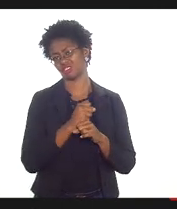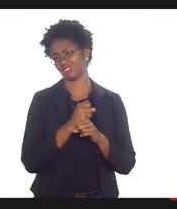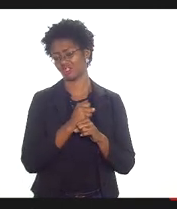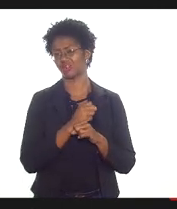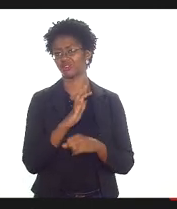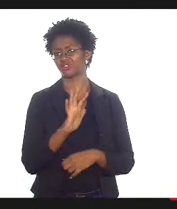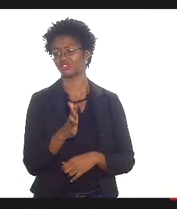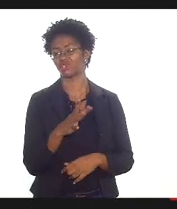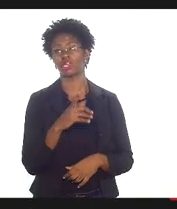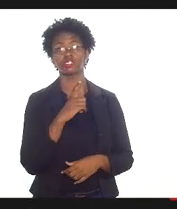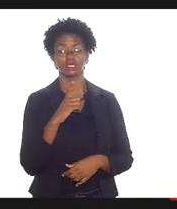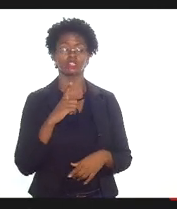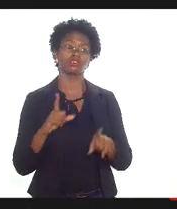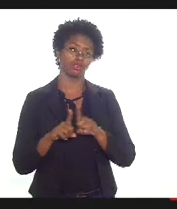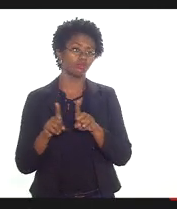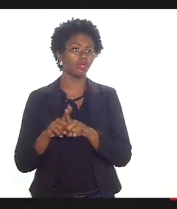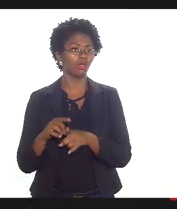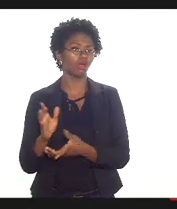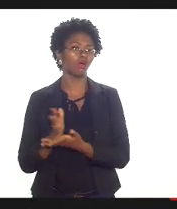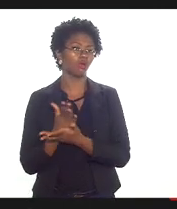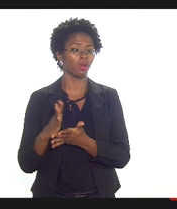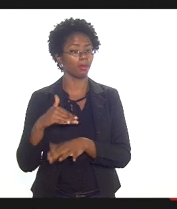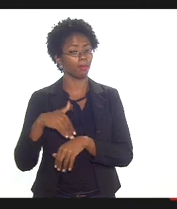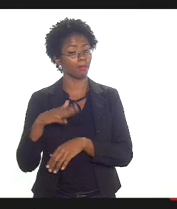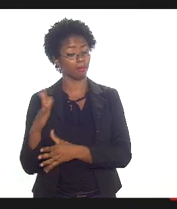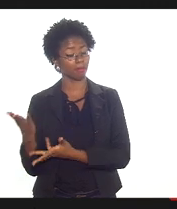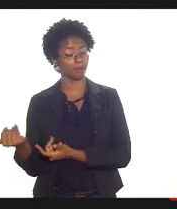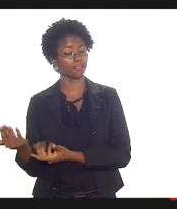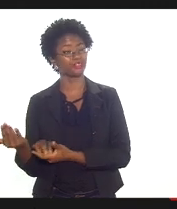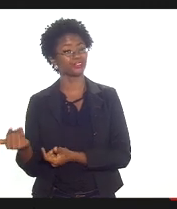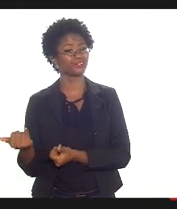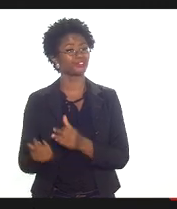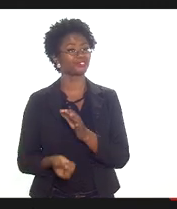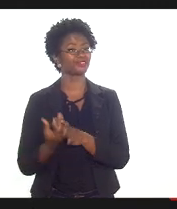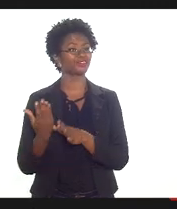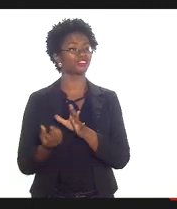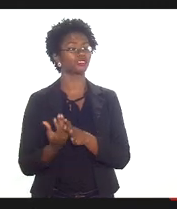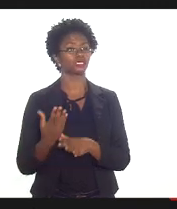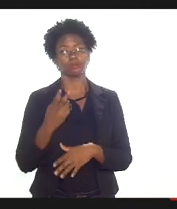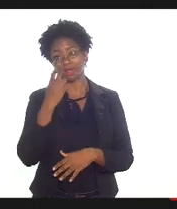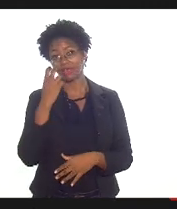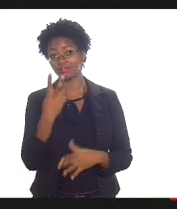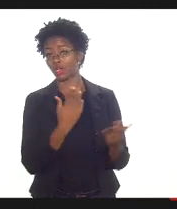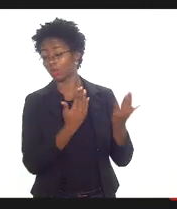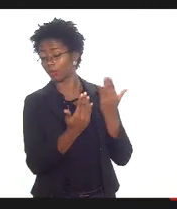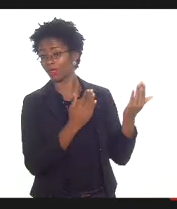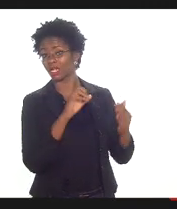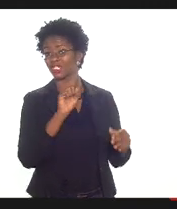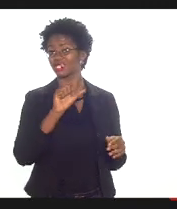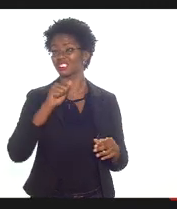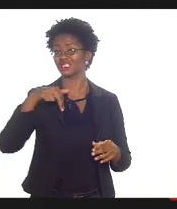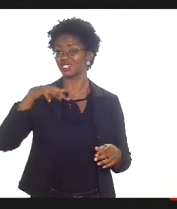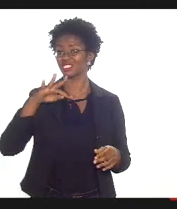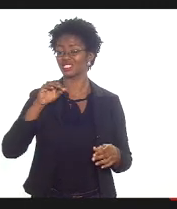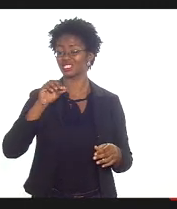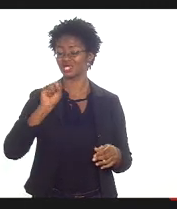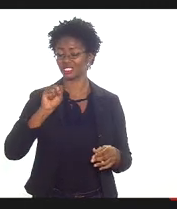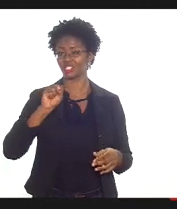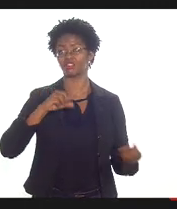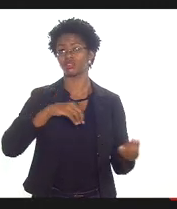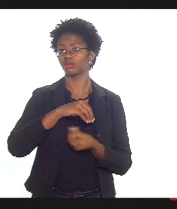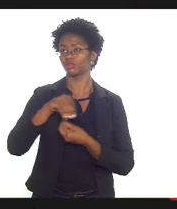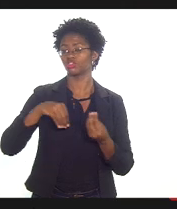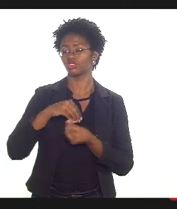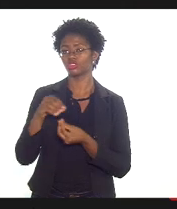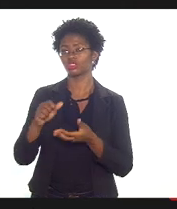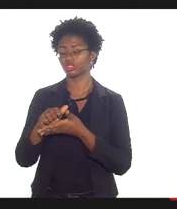tem unidades mais novas, né, pelo esse mix de produção. Se a gente olha para a Bacia de Santos, a gente vê que o mix das